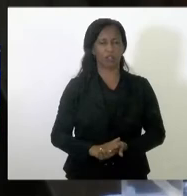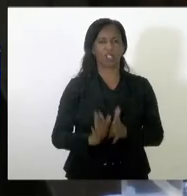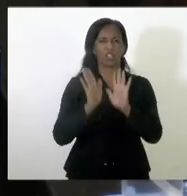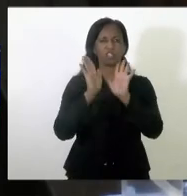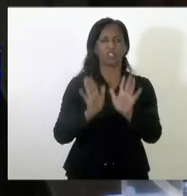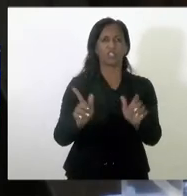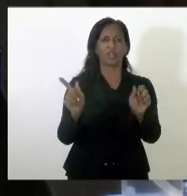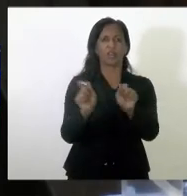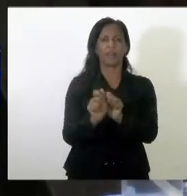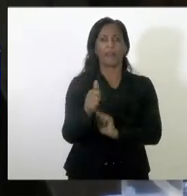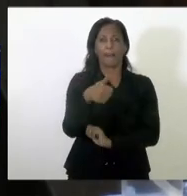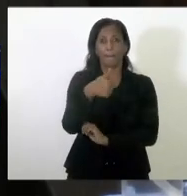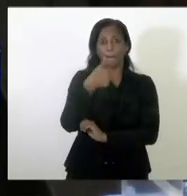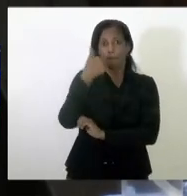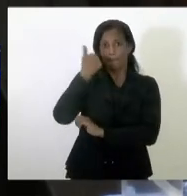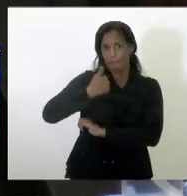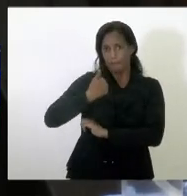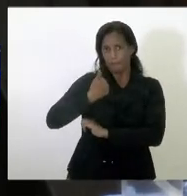assim,